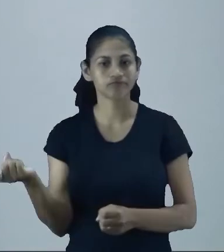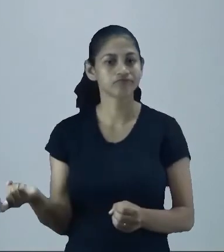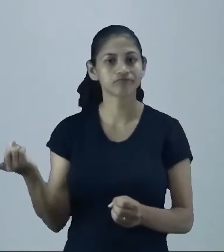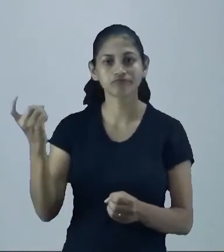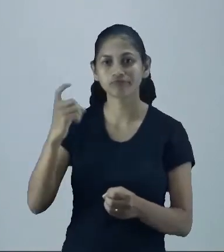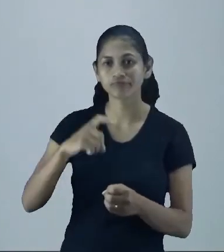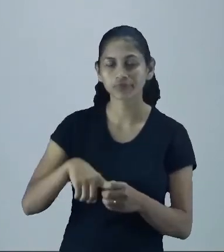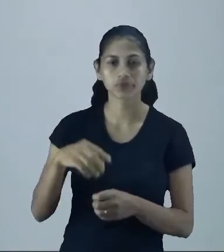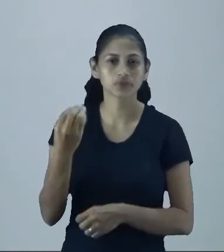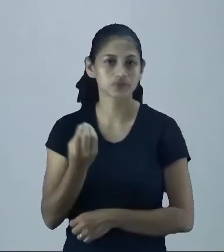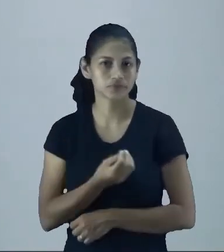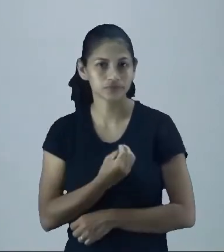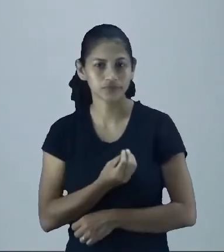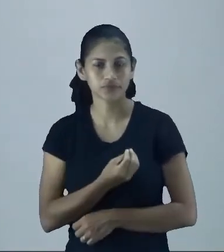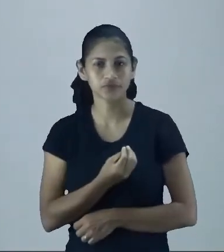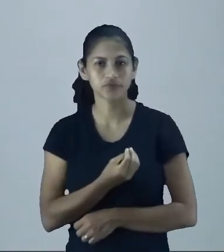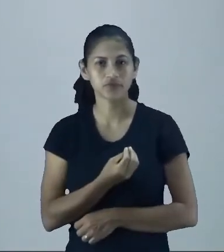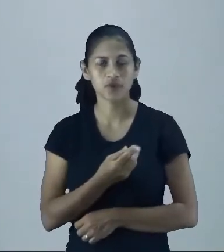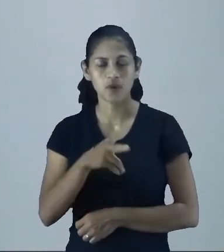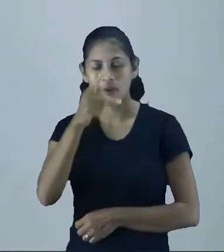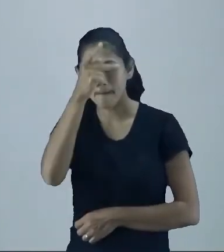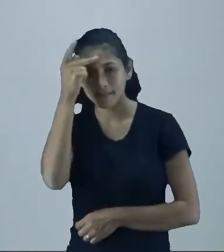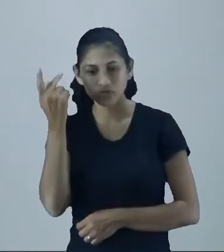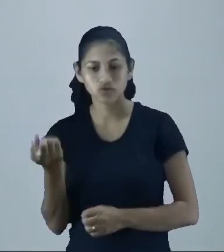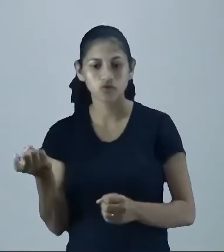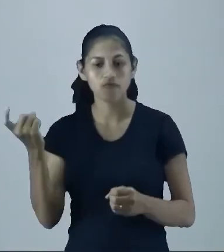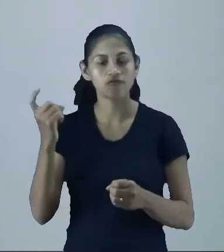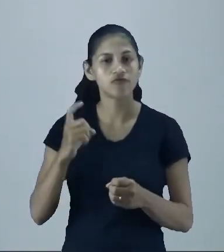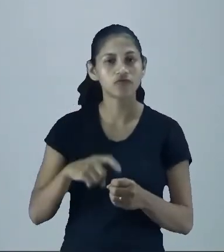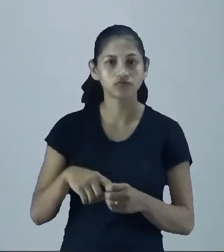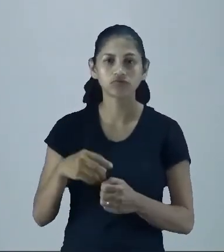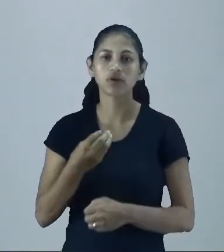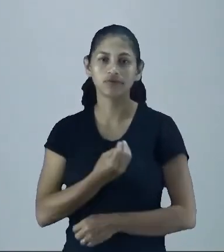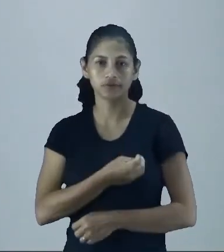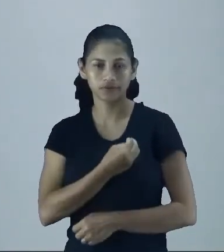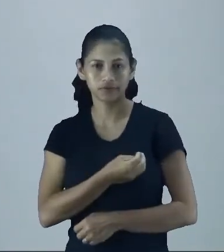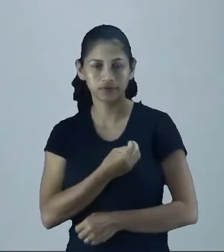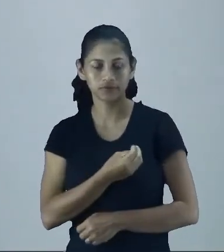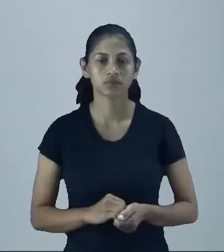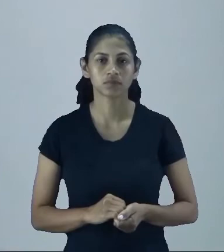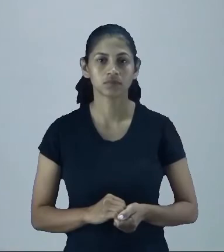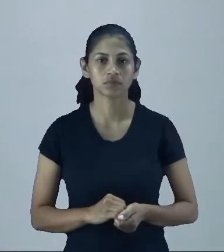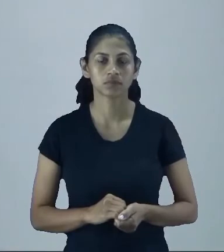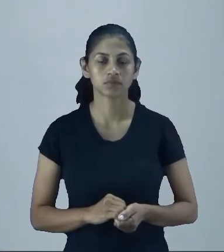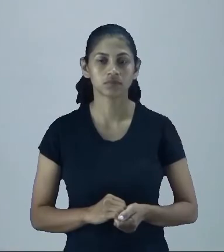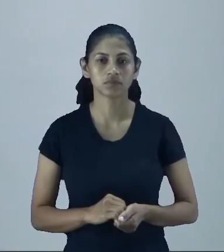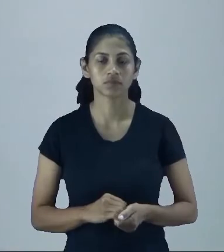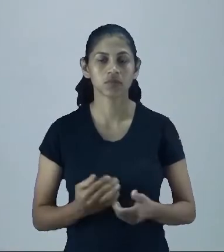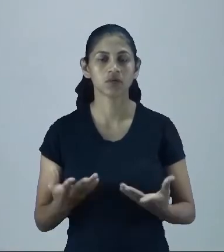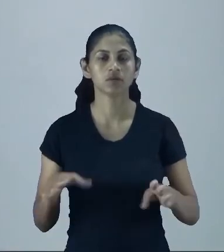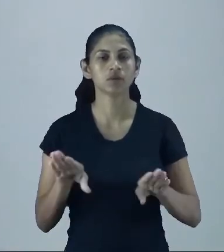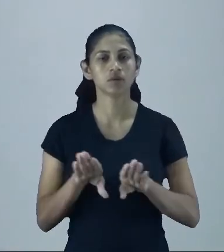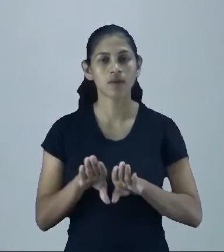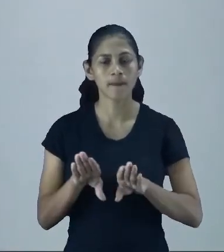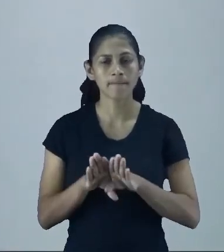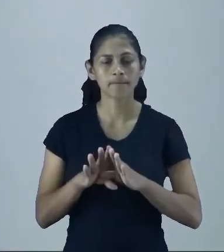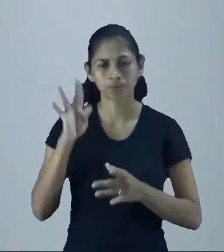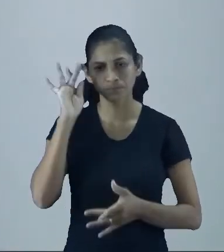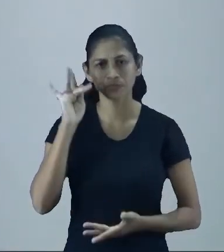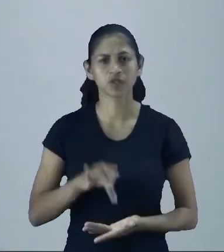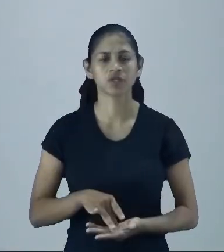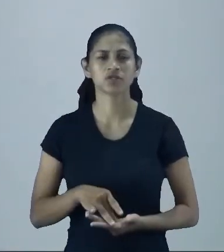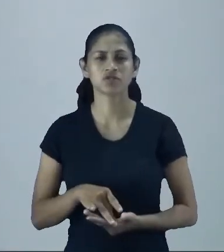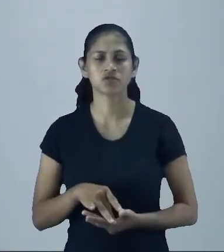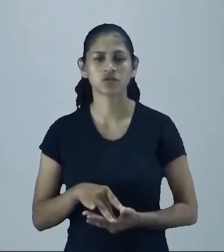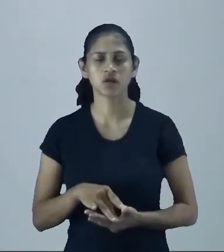aquela pessoa, ou aquele animal, né? Eles tinham essas crenças. E também, né, eles acreditavam